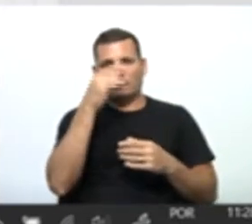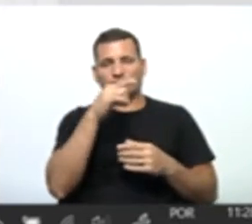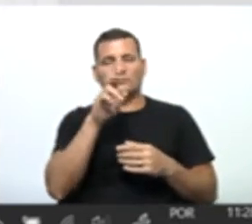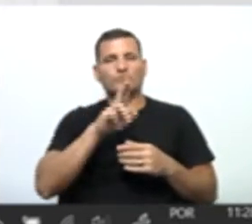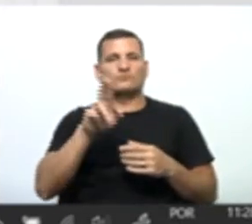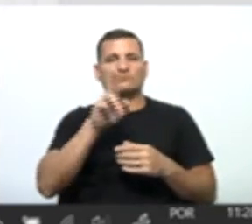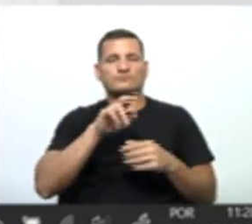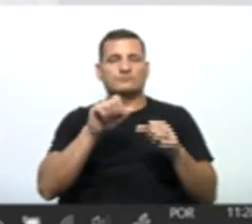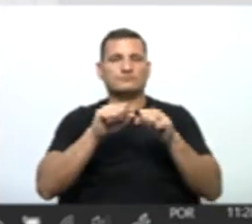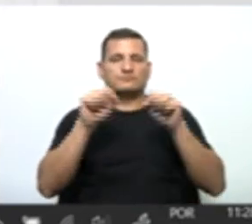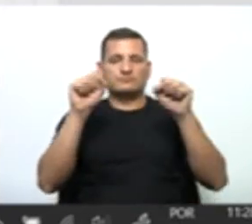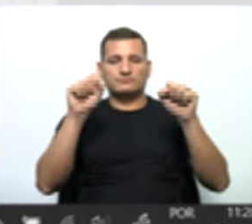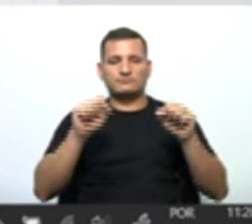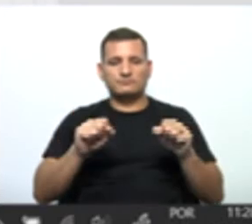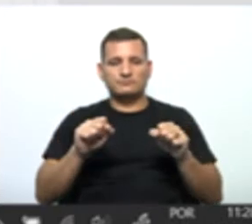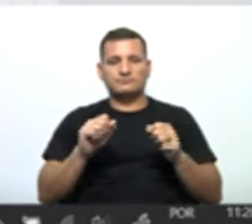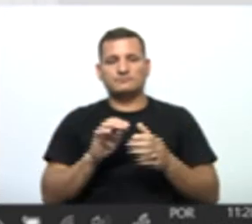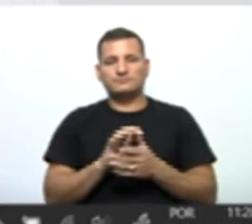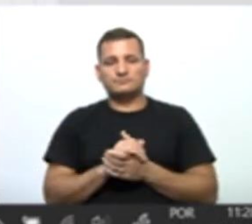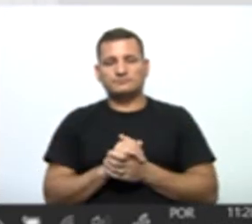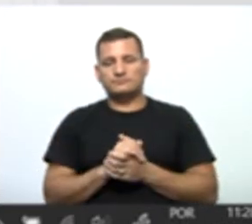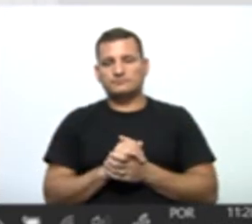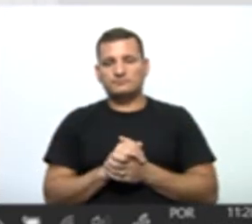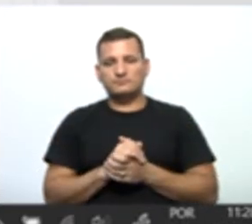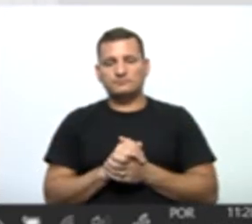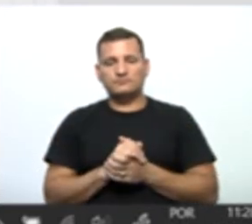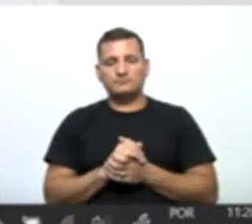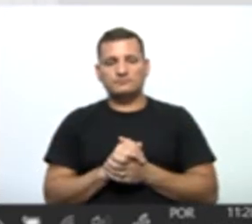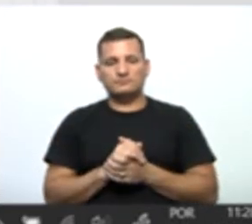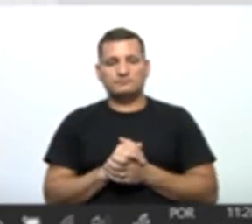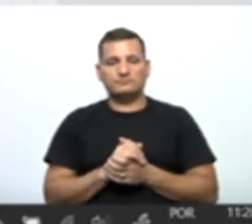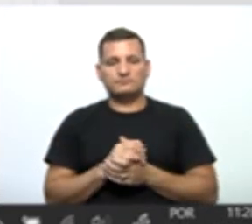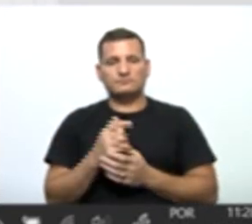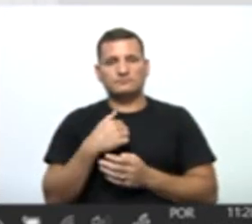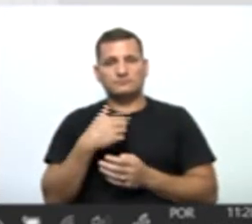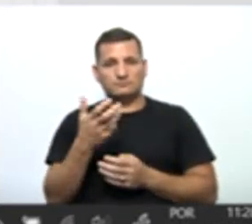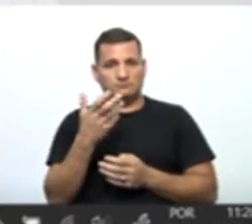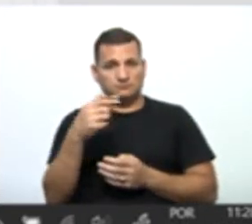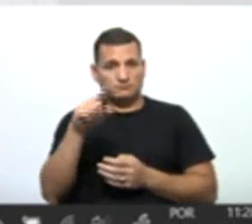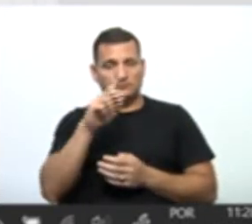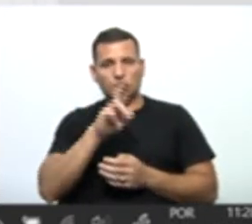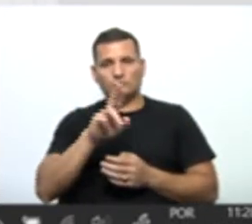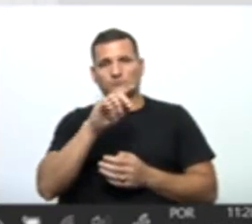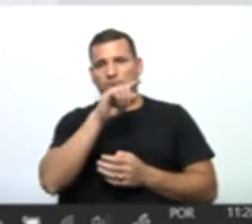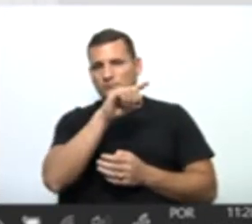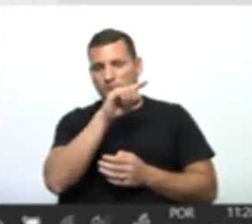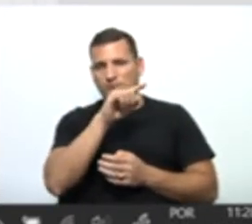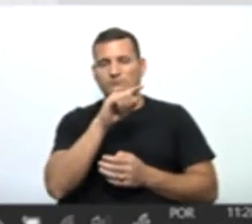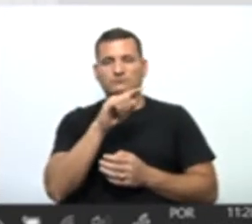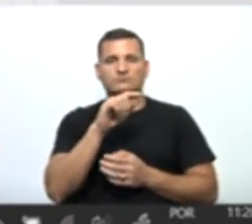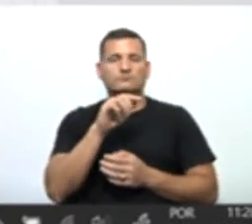software? Assim, eu quero que vocês utilizem essa ferramenta. Na hora